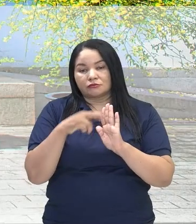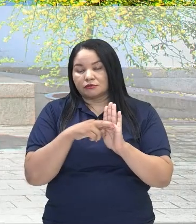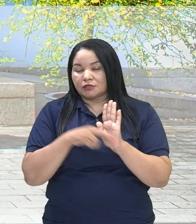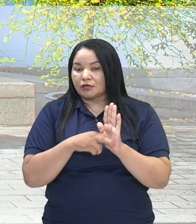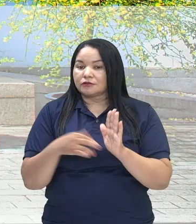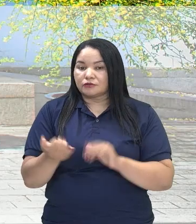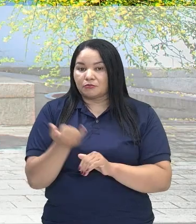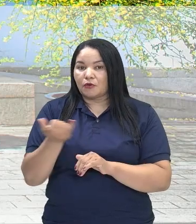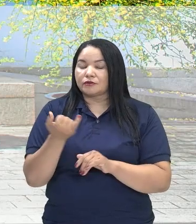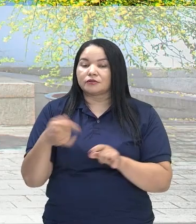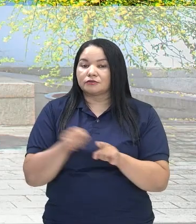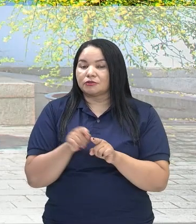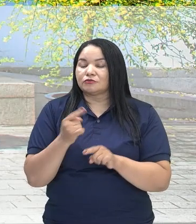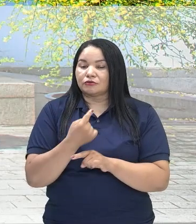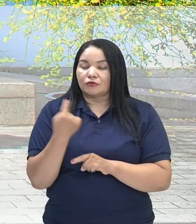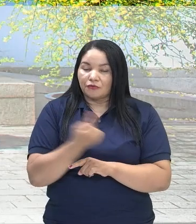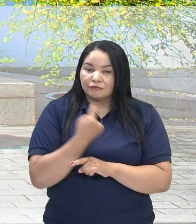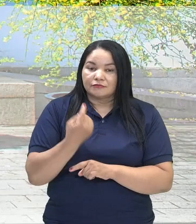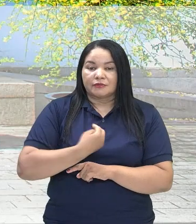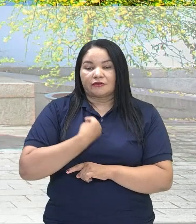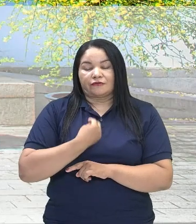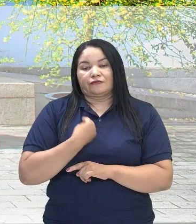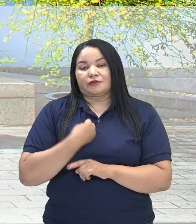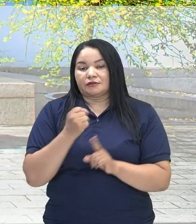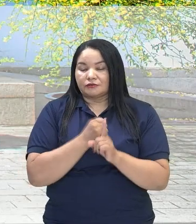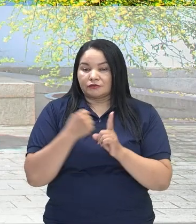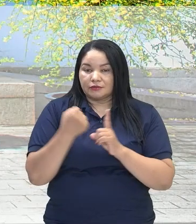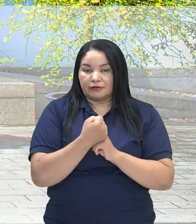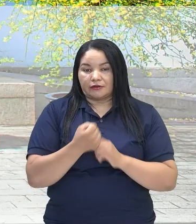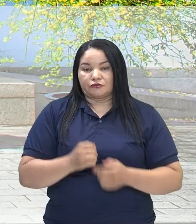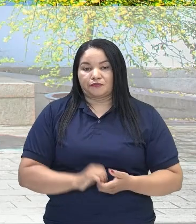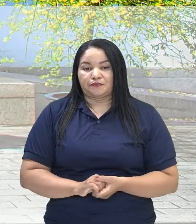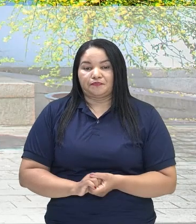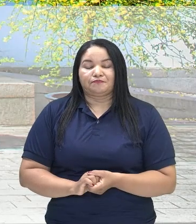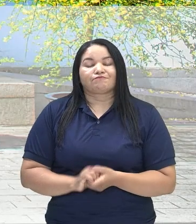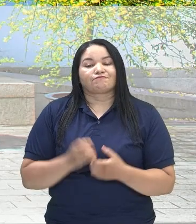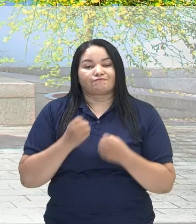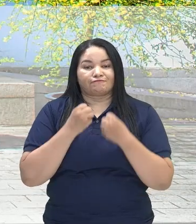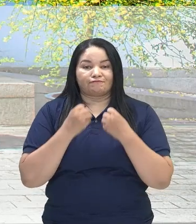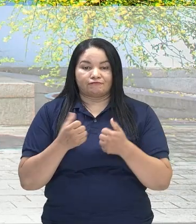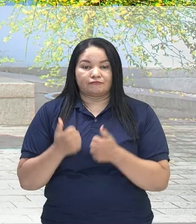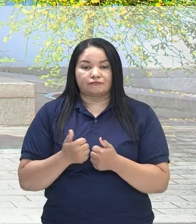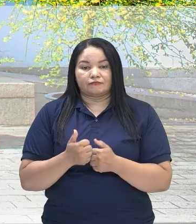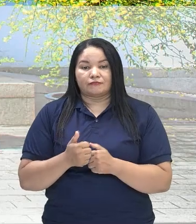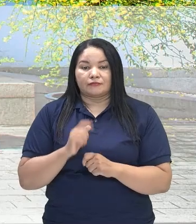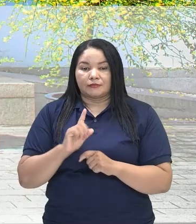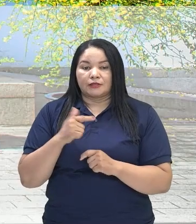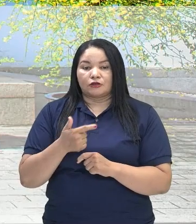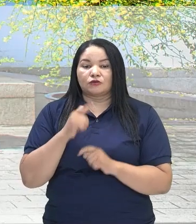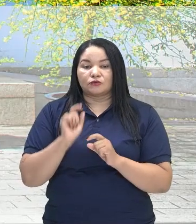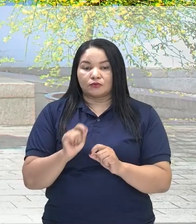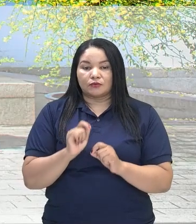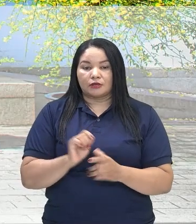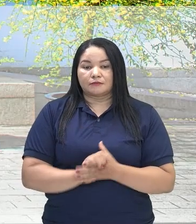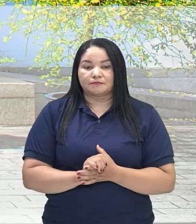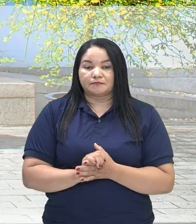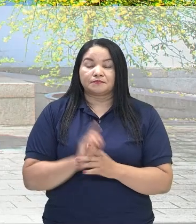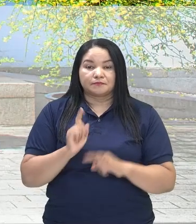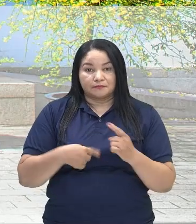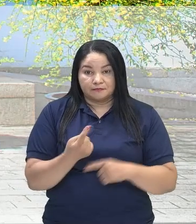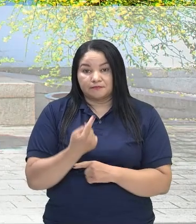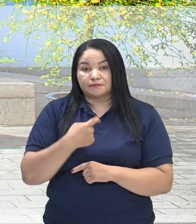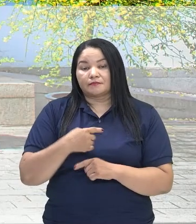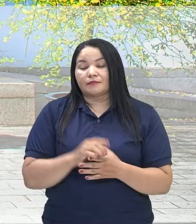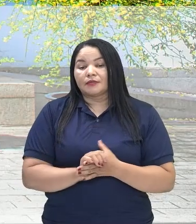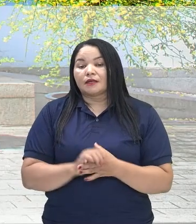importantes, né, para a nossa convivência na sociedade. Muito bem, o próximo é de superação